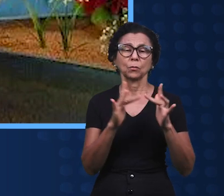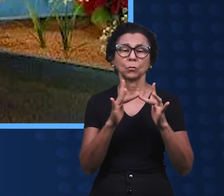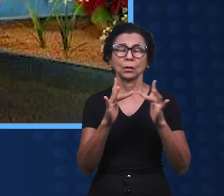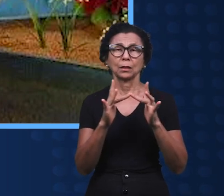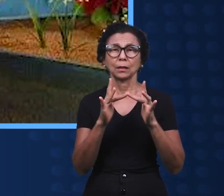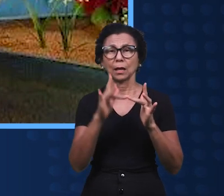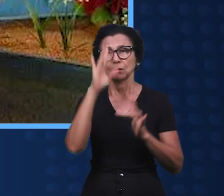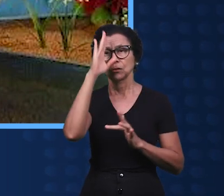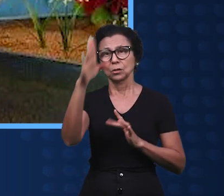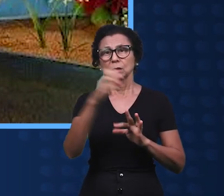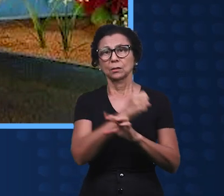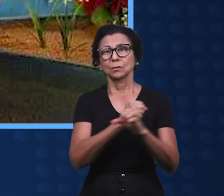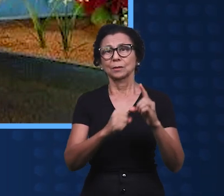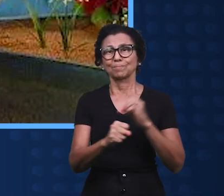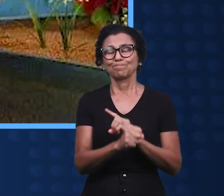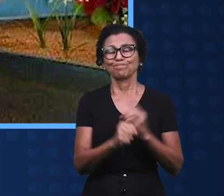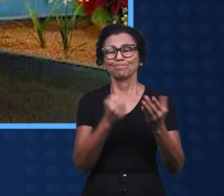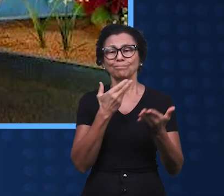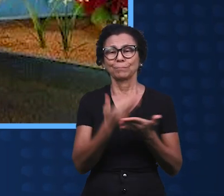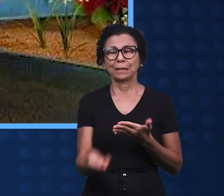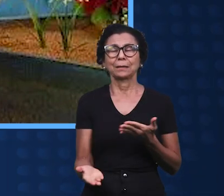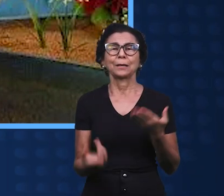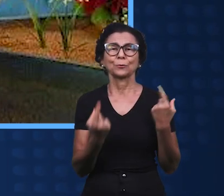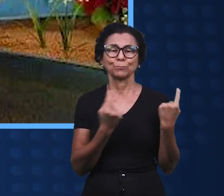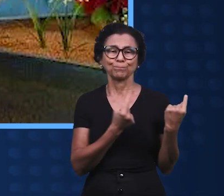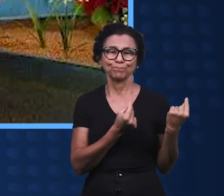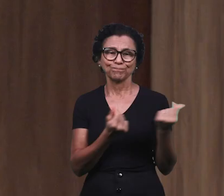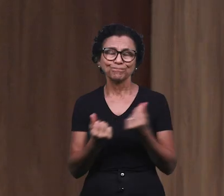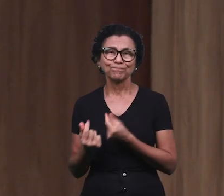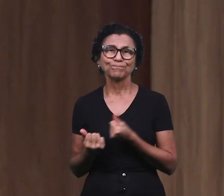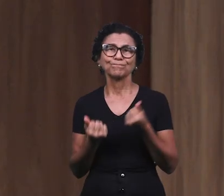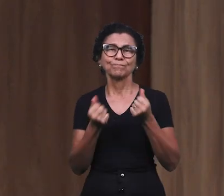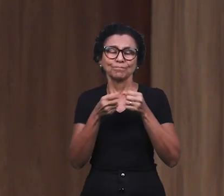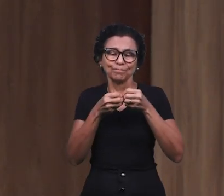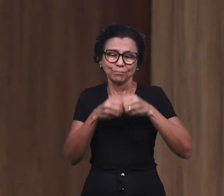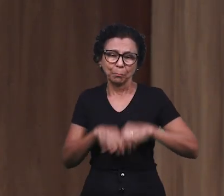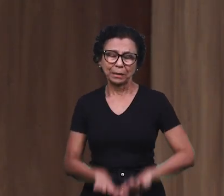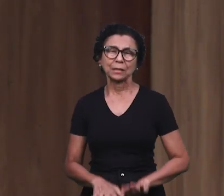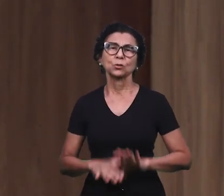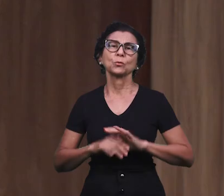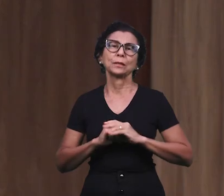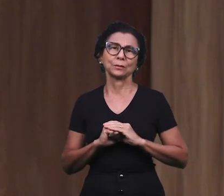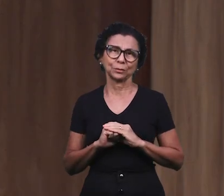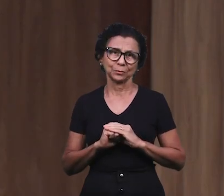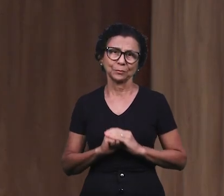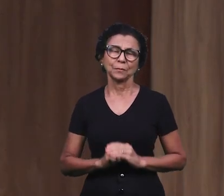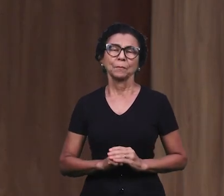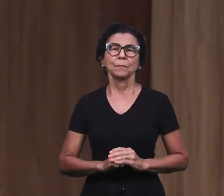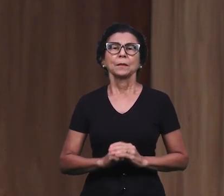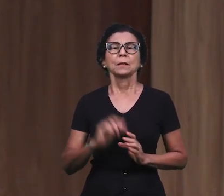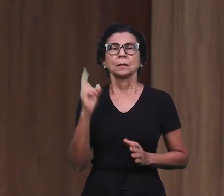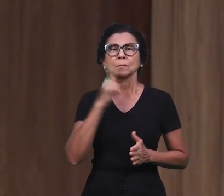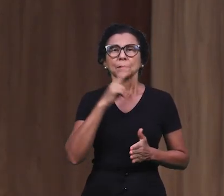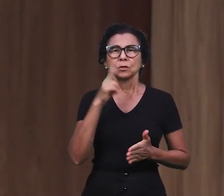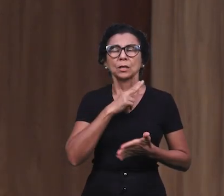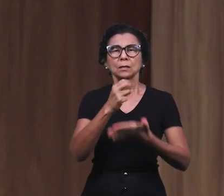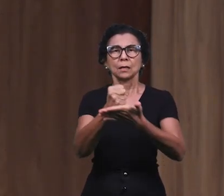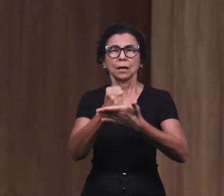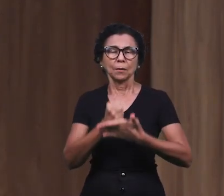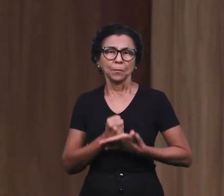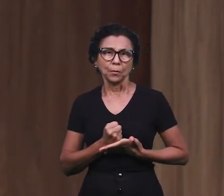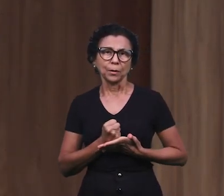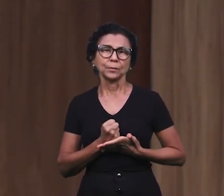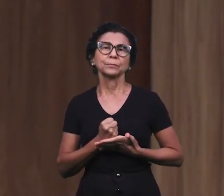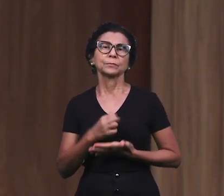público, perderam o ganha-pão, até a criação e recebimento de benefícios emergenciais. O Banco Mundial calcula que o